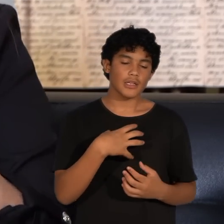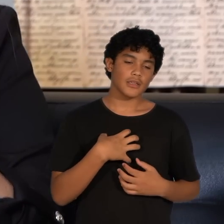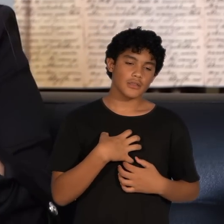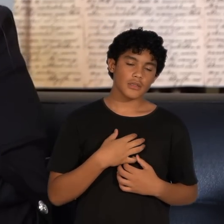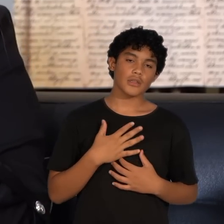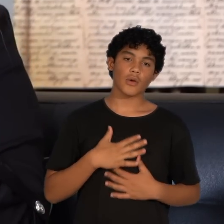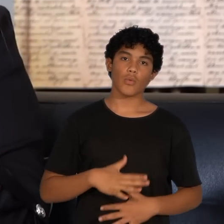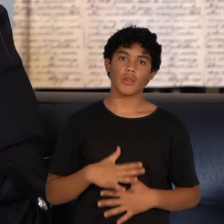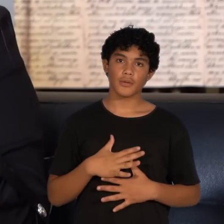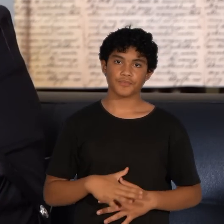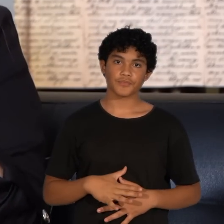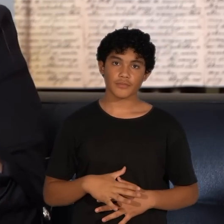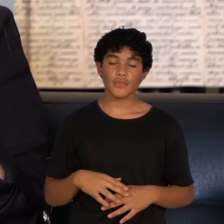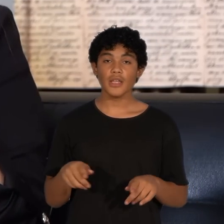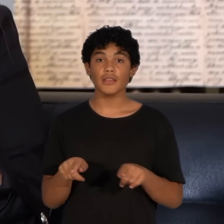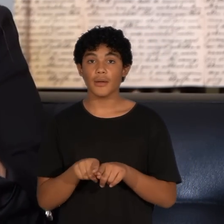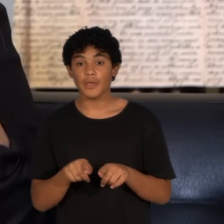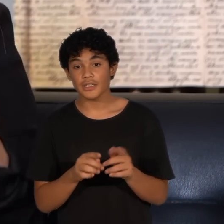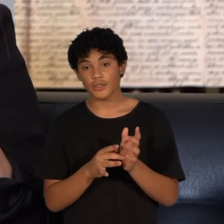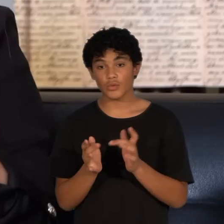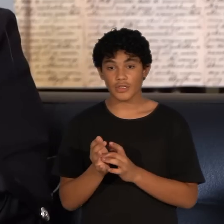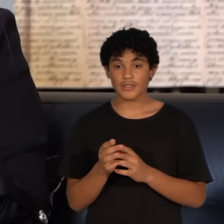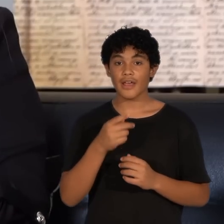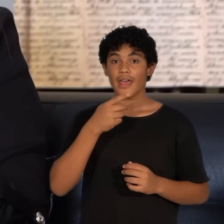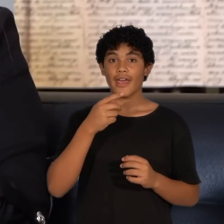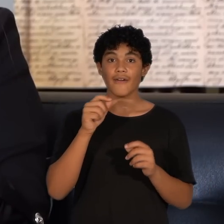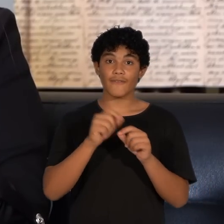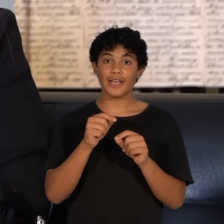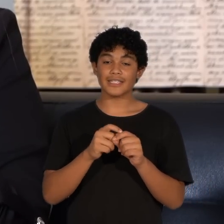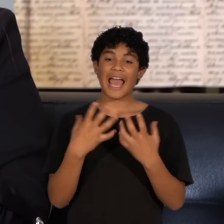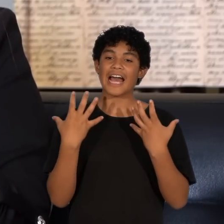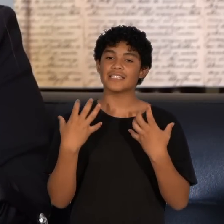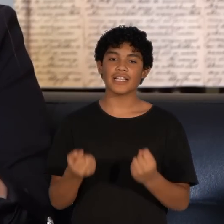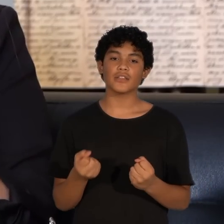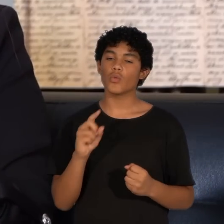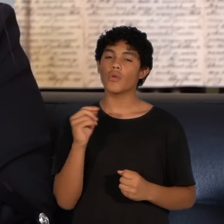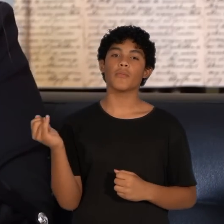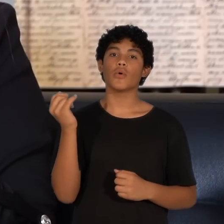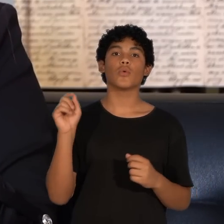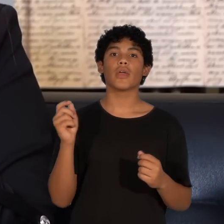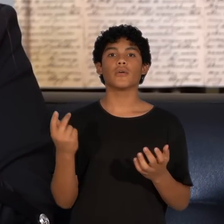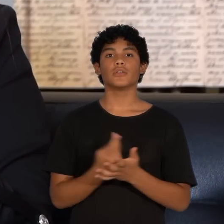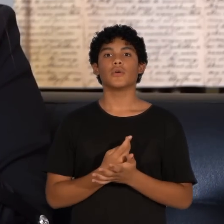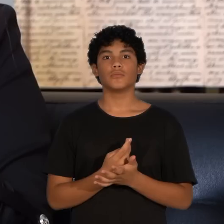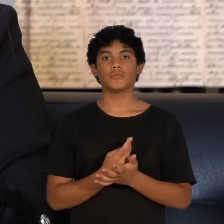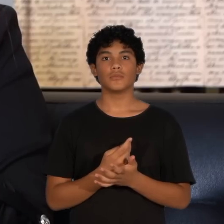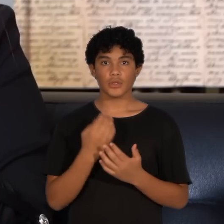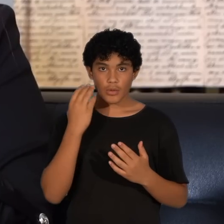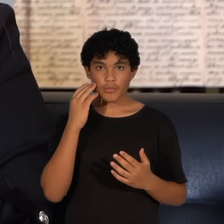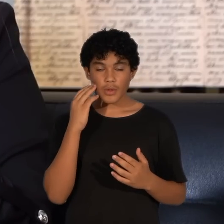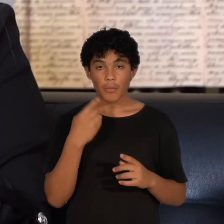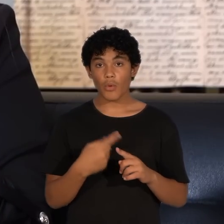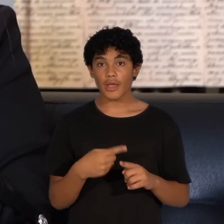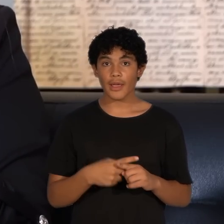terceiro ponto é a aceitação incondicional positiva, que é o que Carl Roger coloca, que é você aceitar o outro pelo